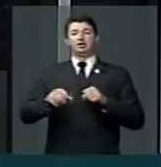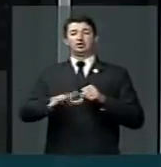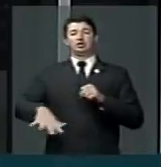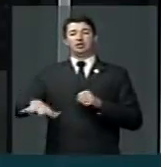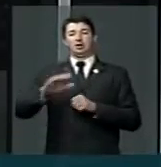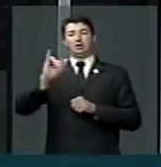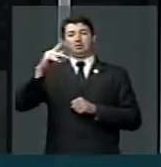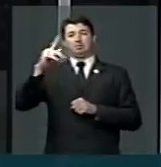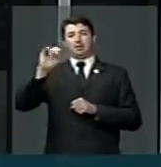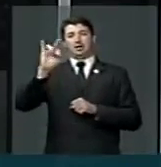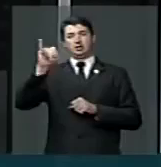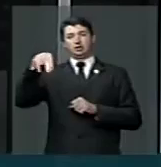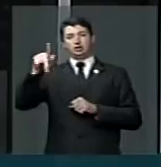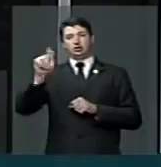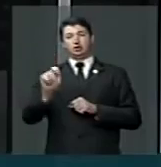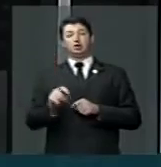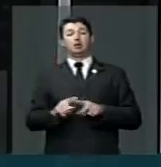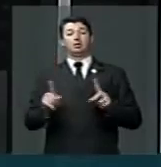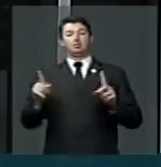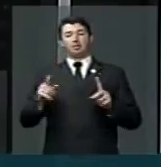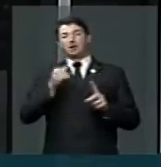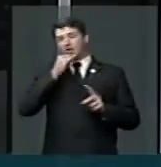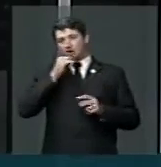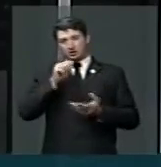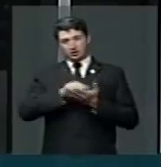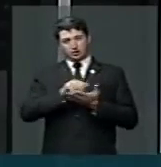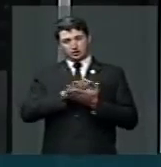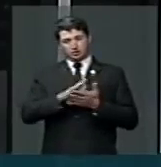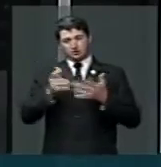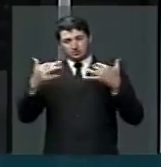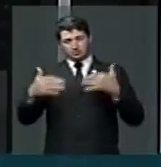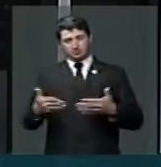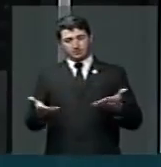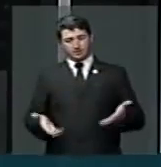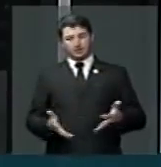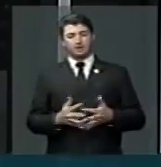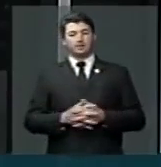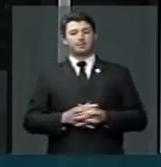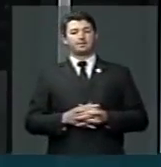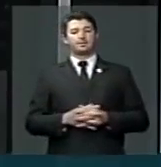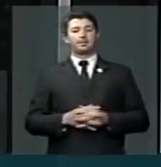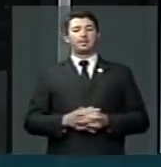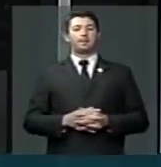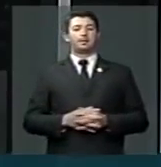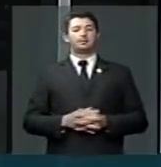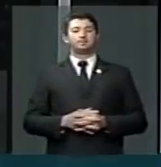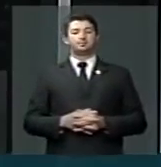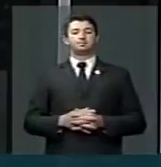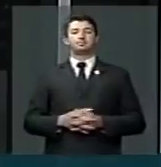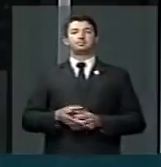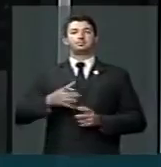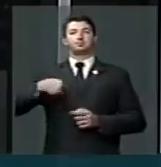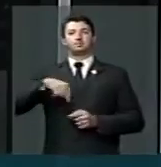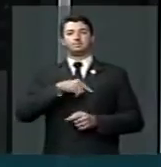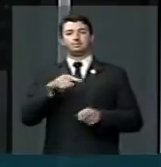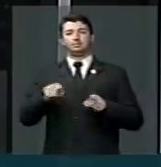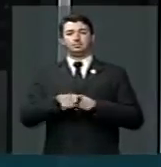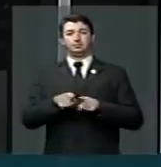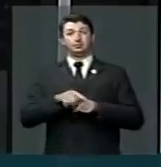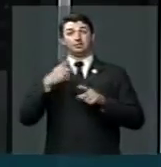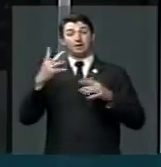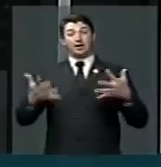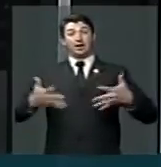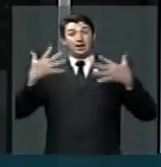Mas também, além de registrar com tristeza o massacre de Patinga, senhor presidente, nós queremos aqui registrar com